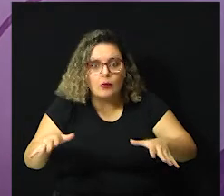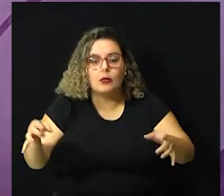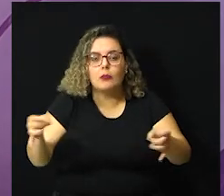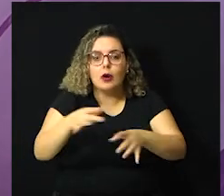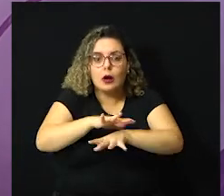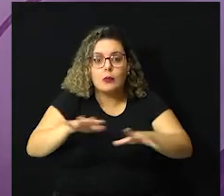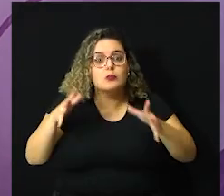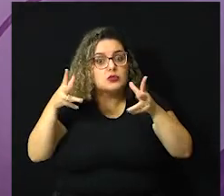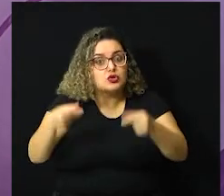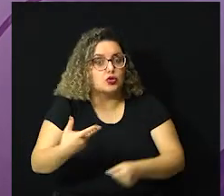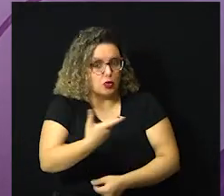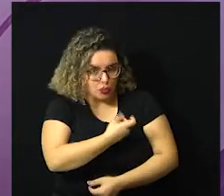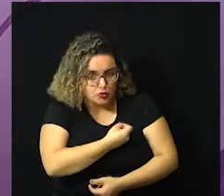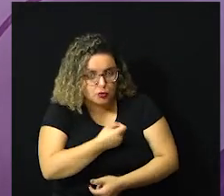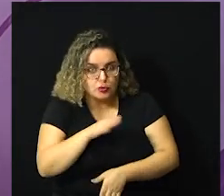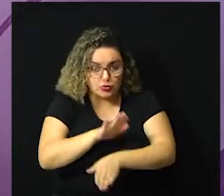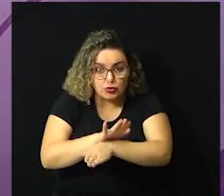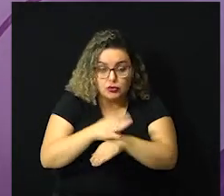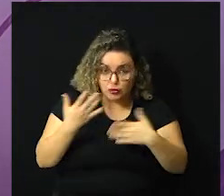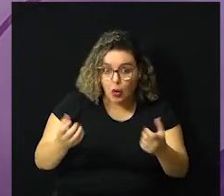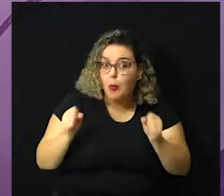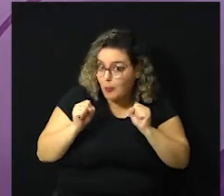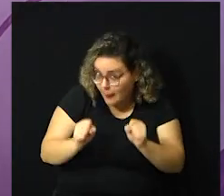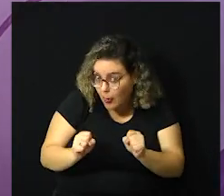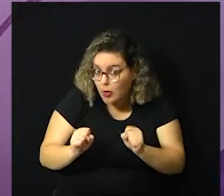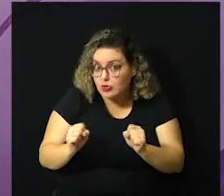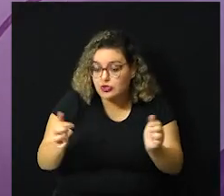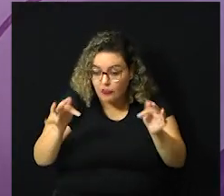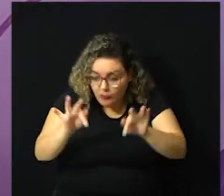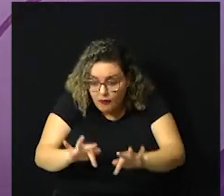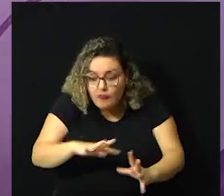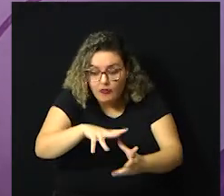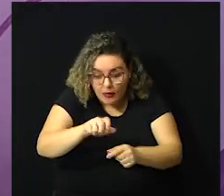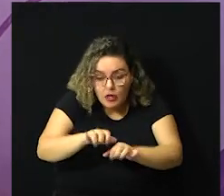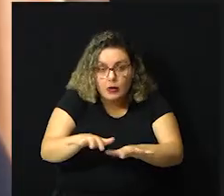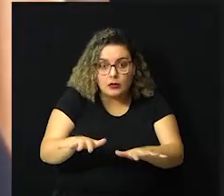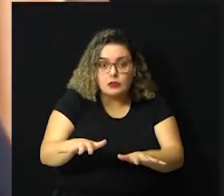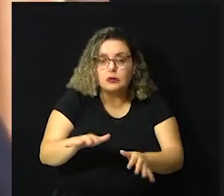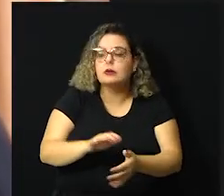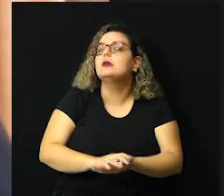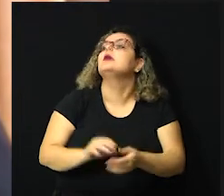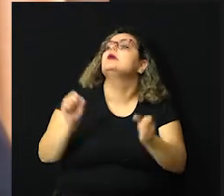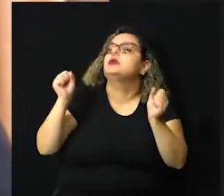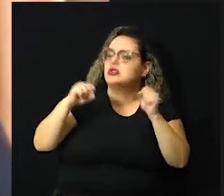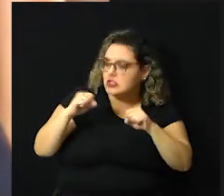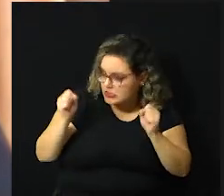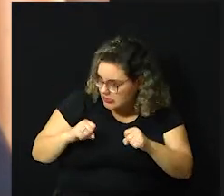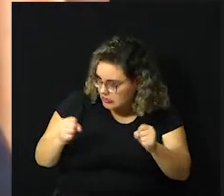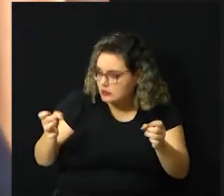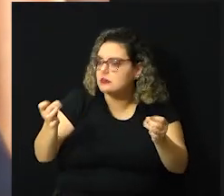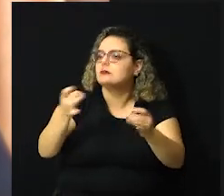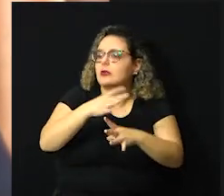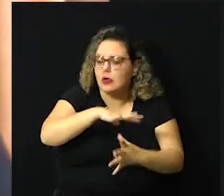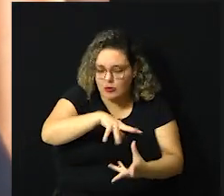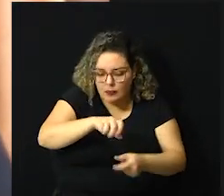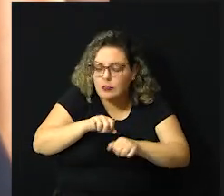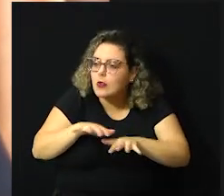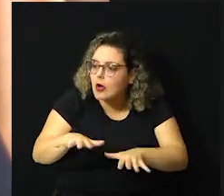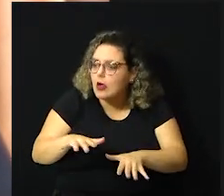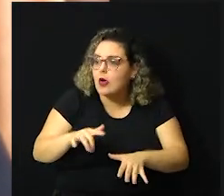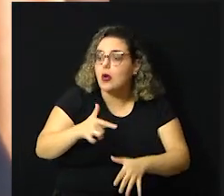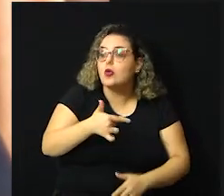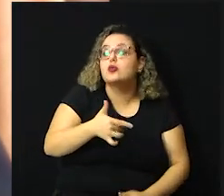mundo se vacinar, todo mundo colaborar? Pode chegar ao fim? Vamos chegar ao fim,